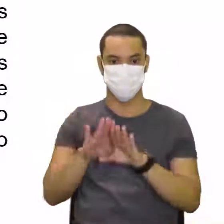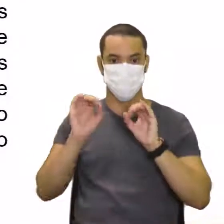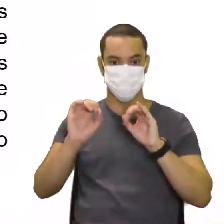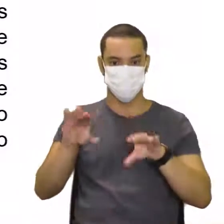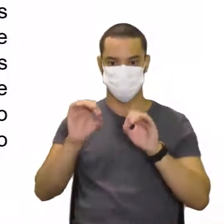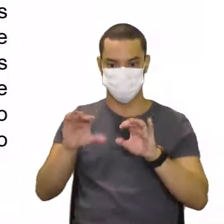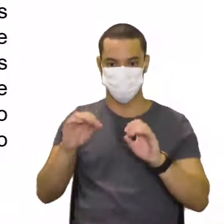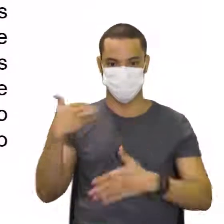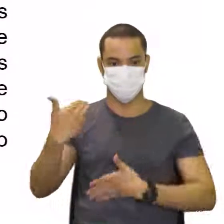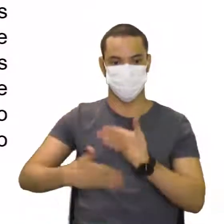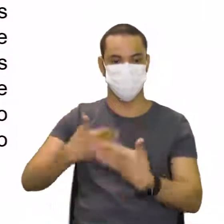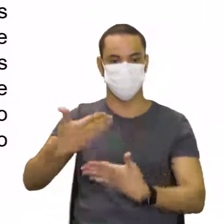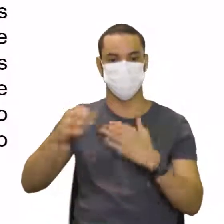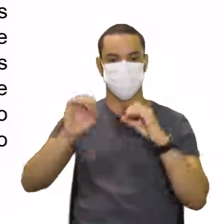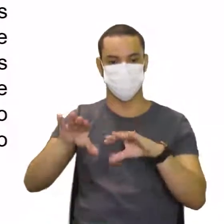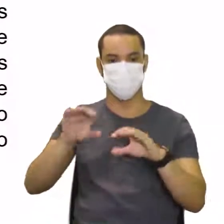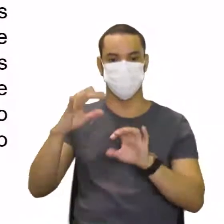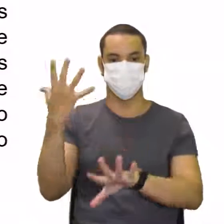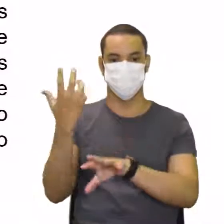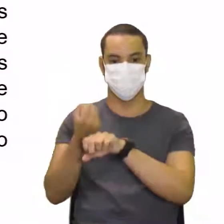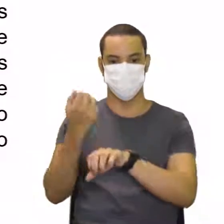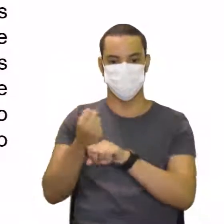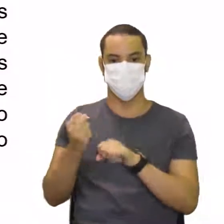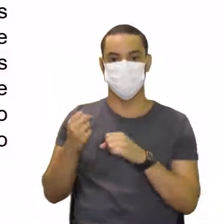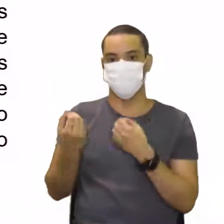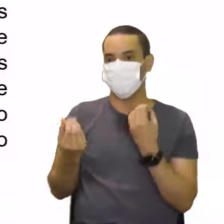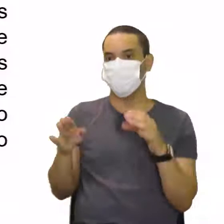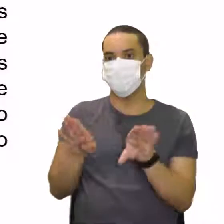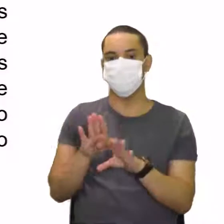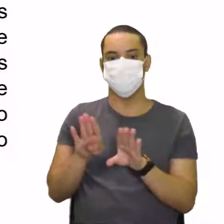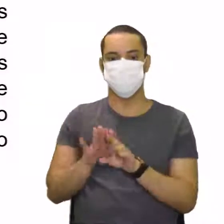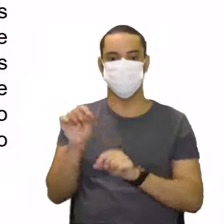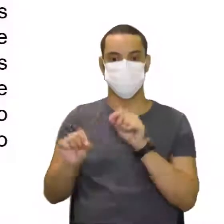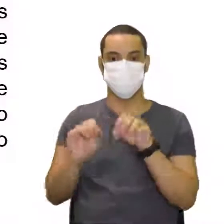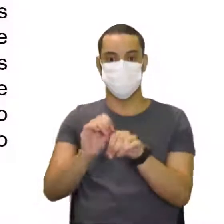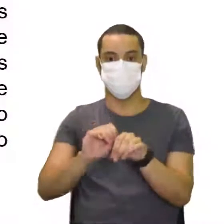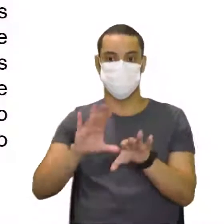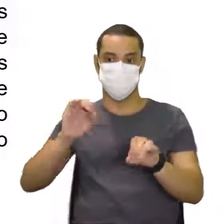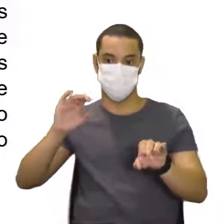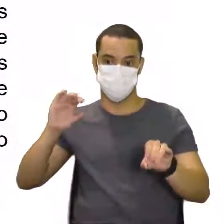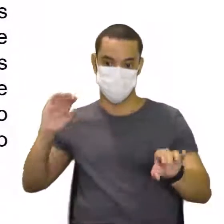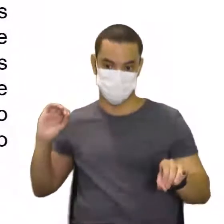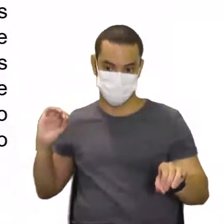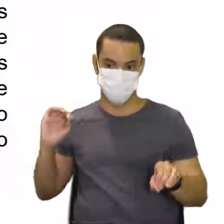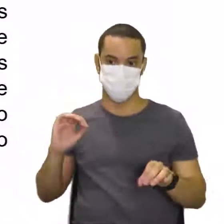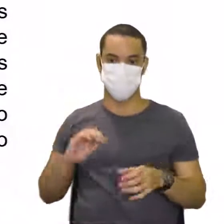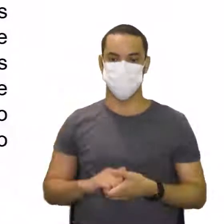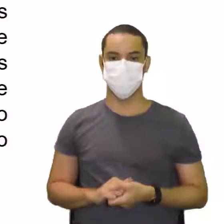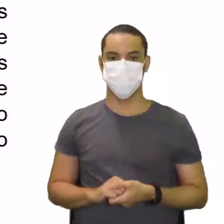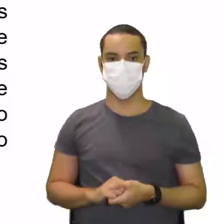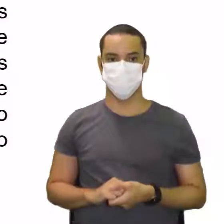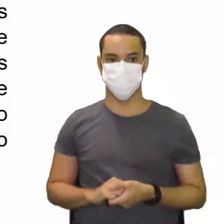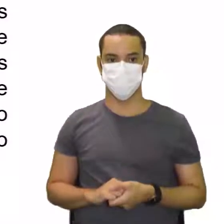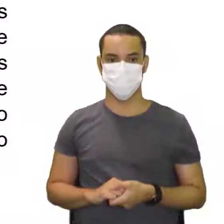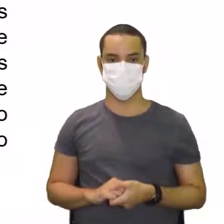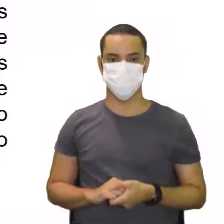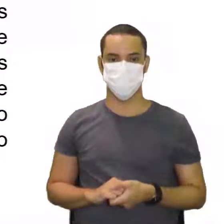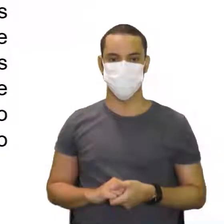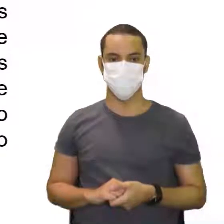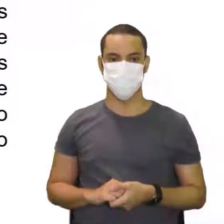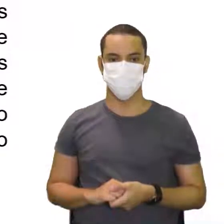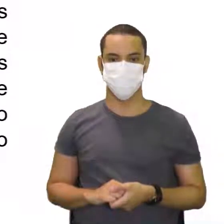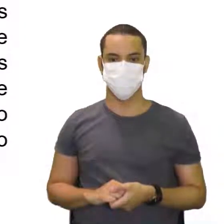educação, no processo de ensino-aprendizagem e também na EAD, que é educação à distância, certo?